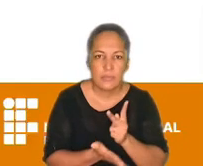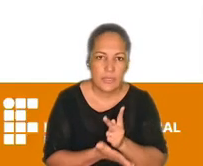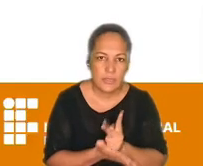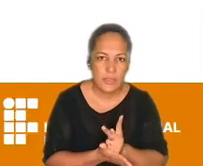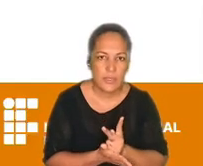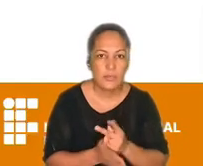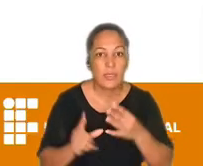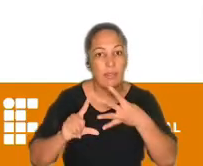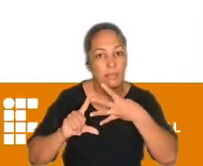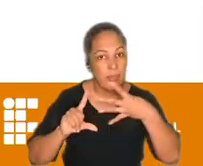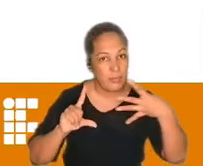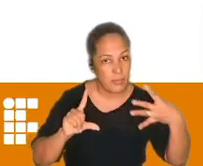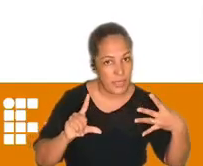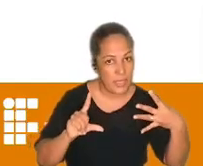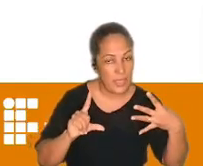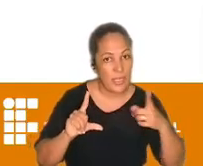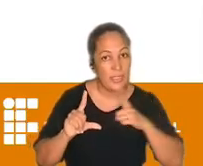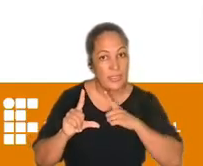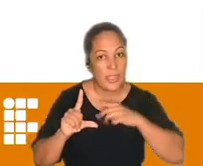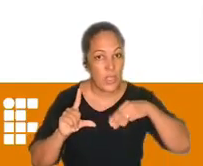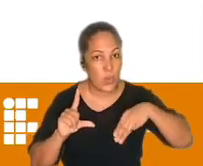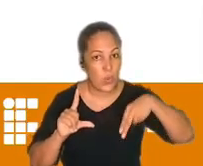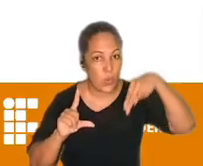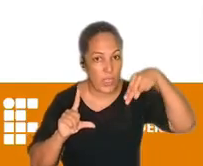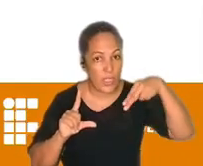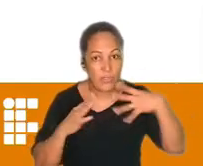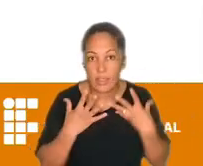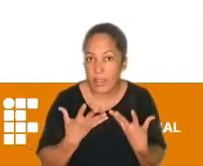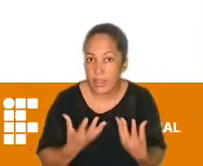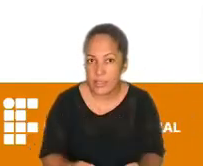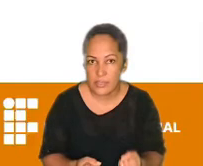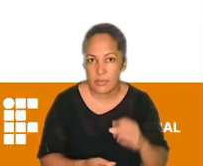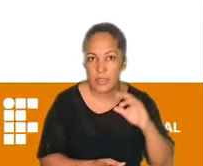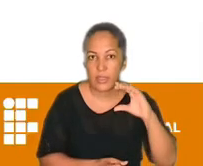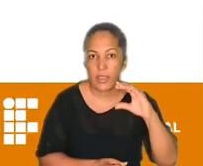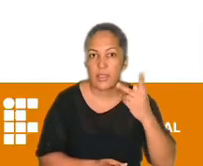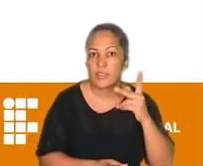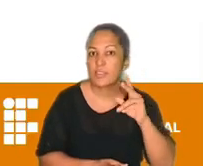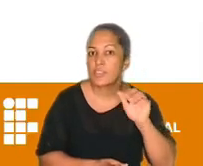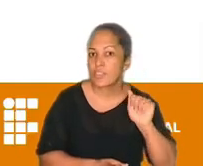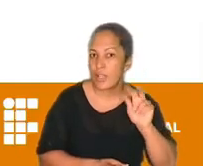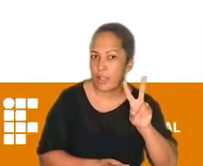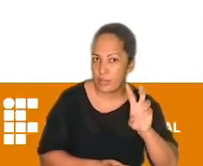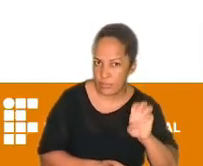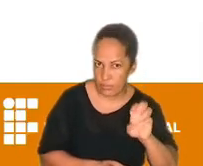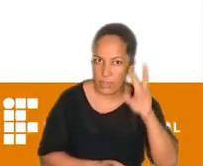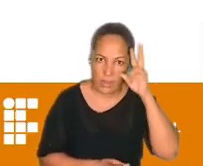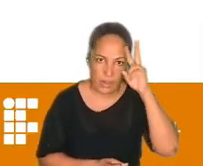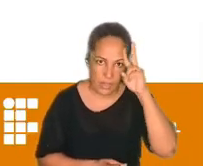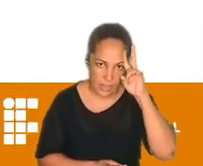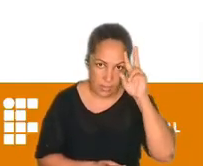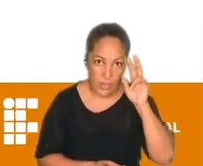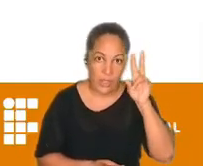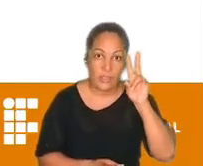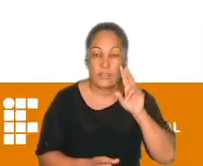tabela que está com o n vai receber uma chave estrangeira. Essa chave estrangeira será uma referência